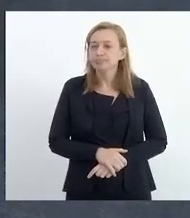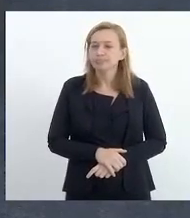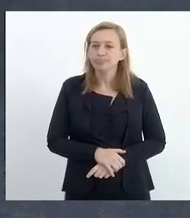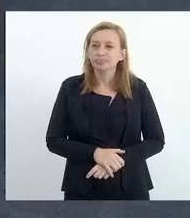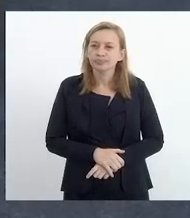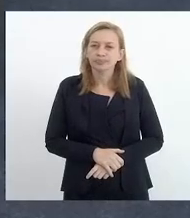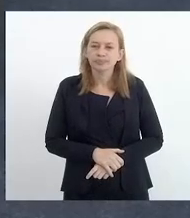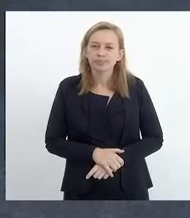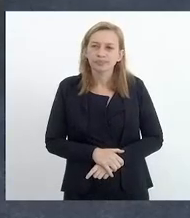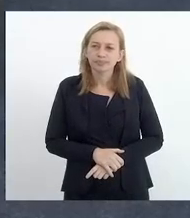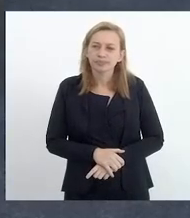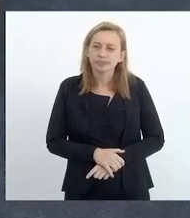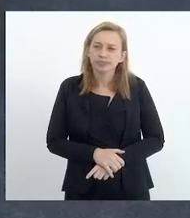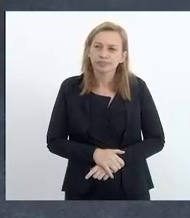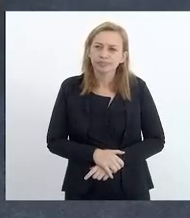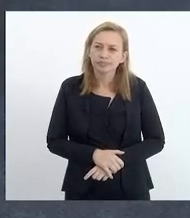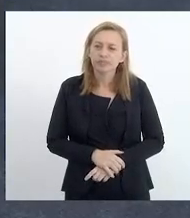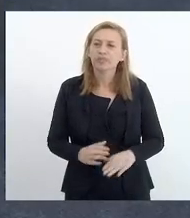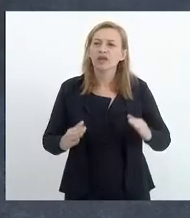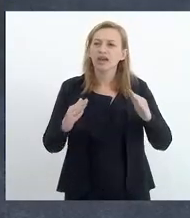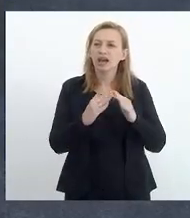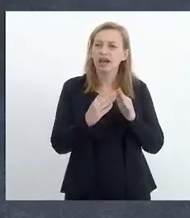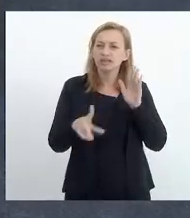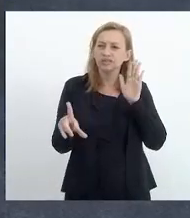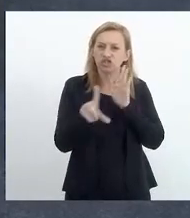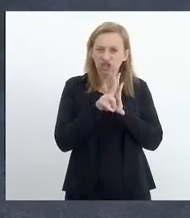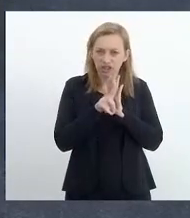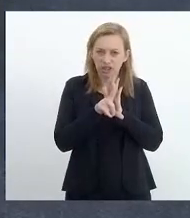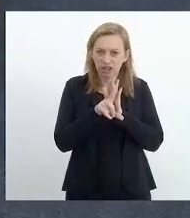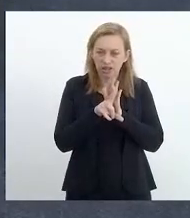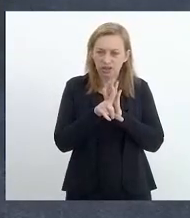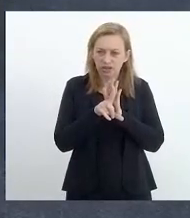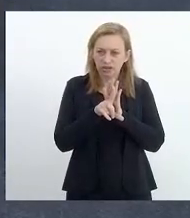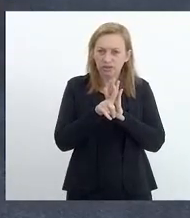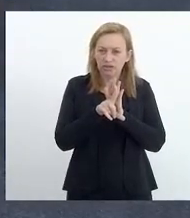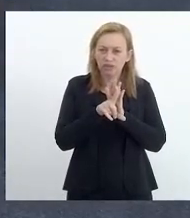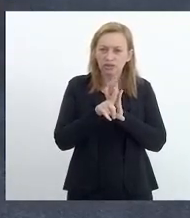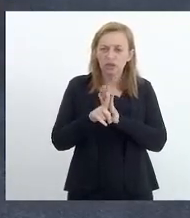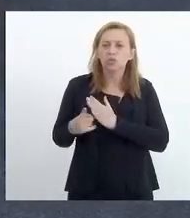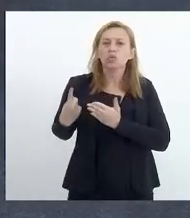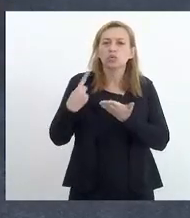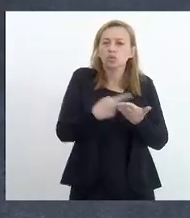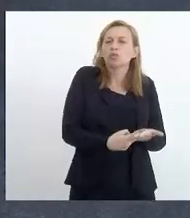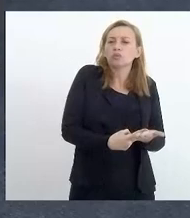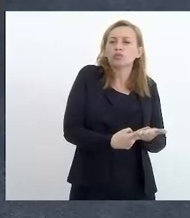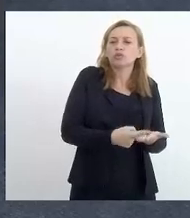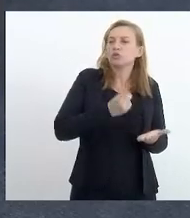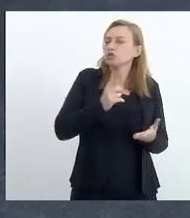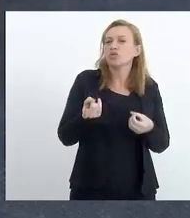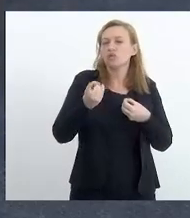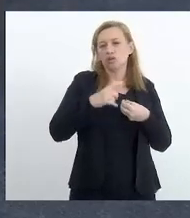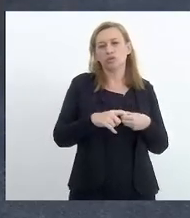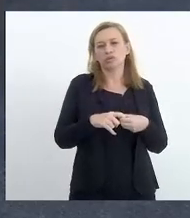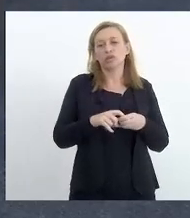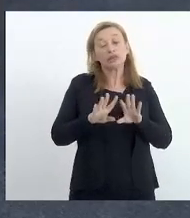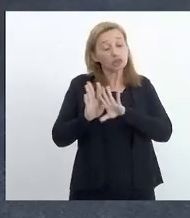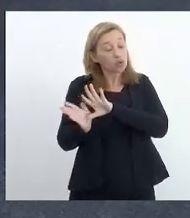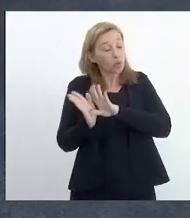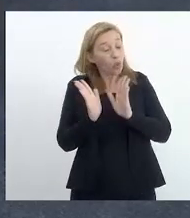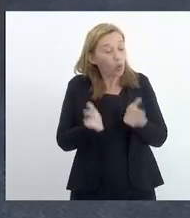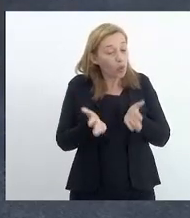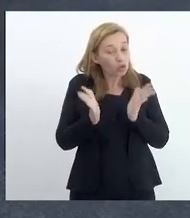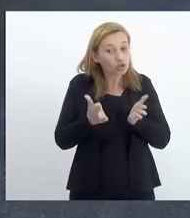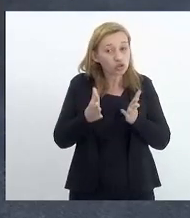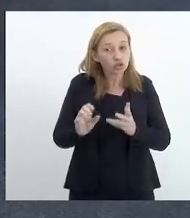o presidente dessa Casa de Leis assume um compromisso, ele não volta atrás. E hoje